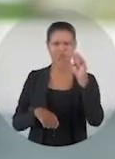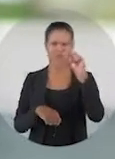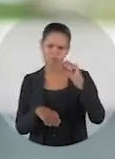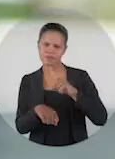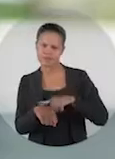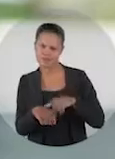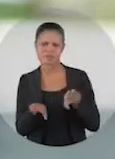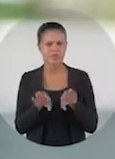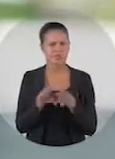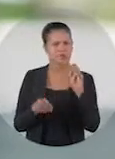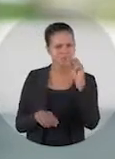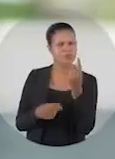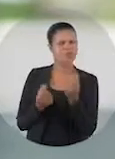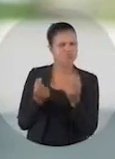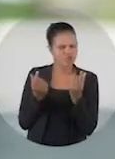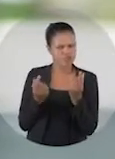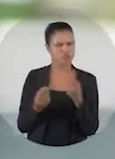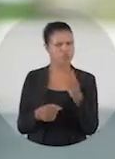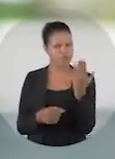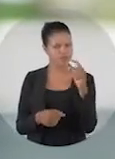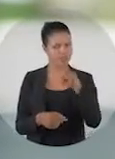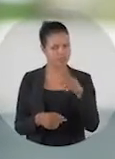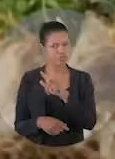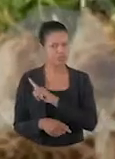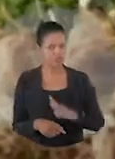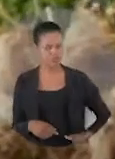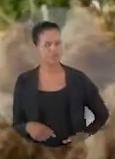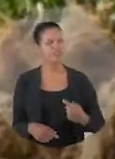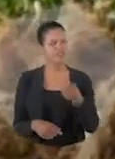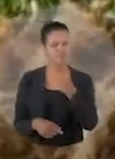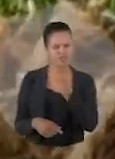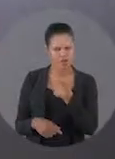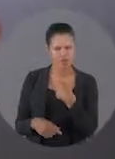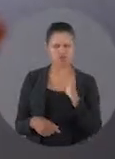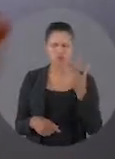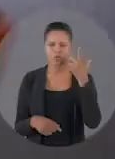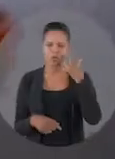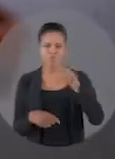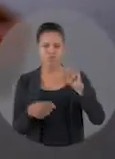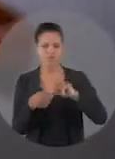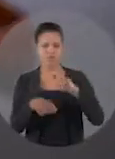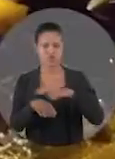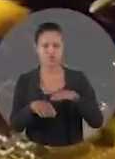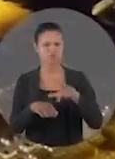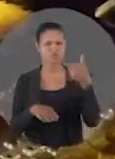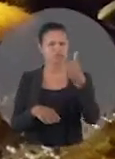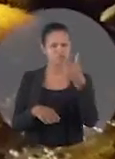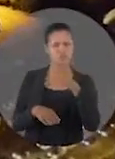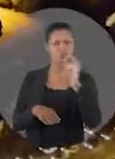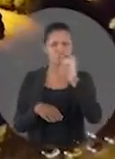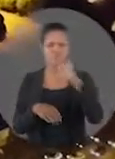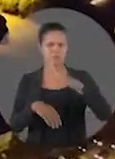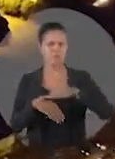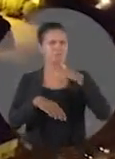em menos tempo e com menos recursos que o ex-governador. A governadora que conseguiu fazer de Roraima o